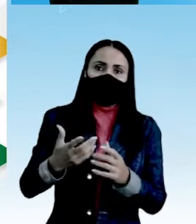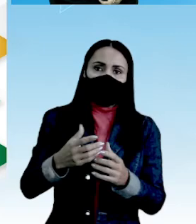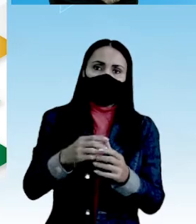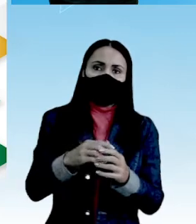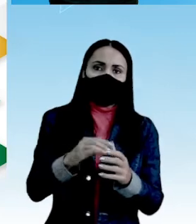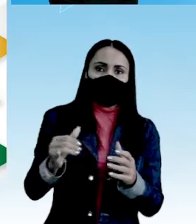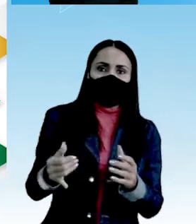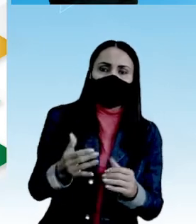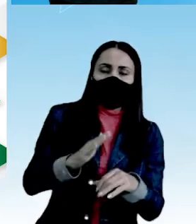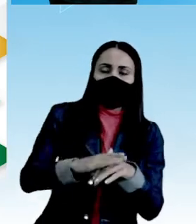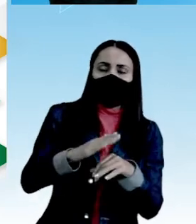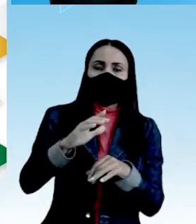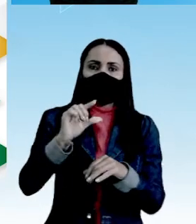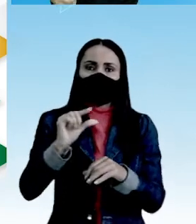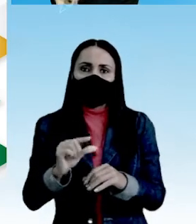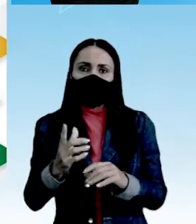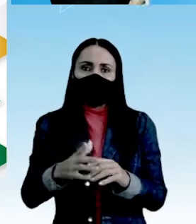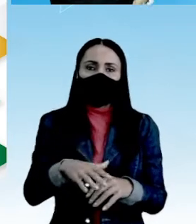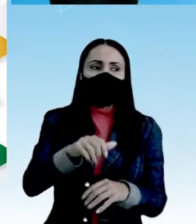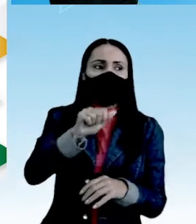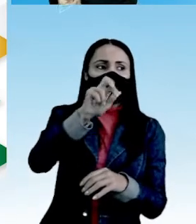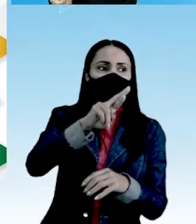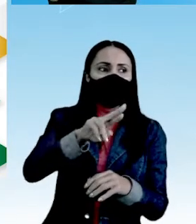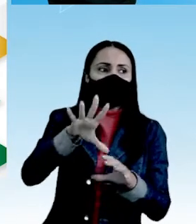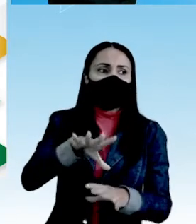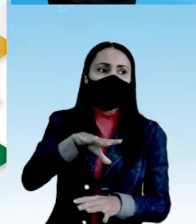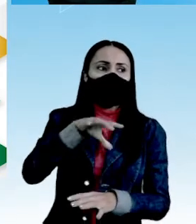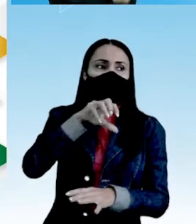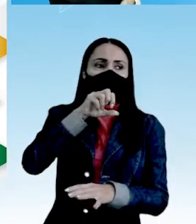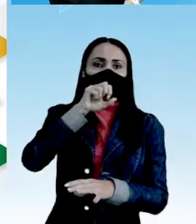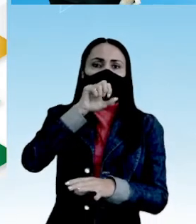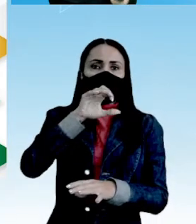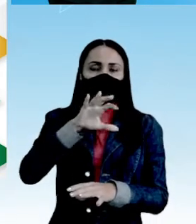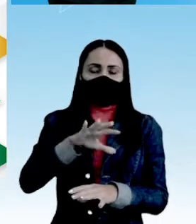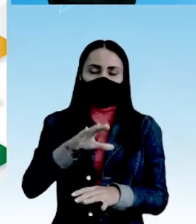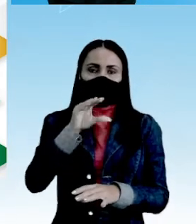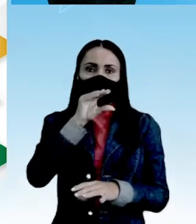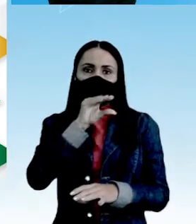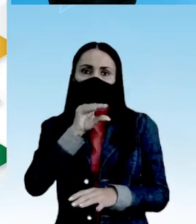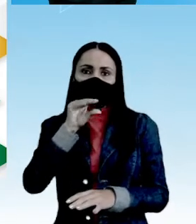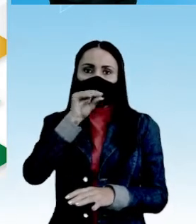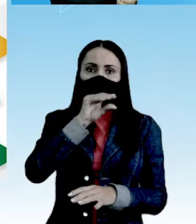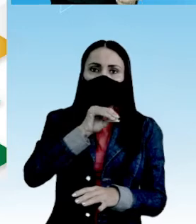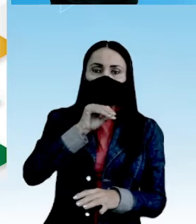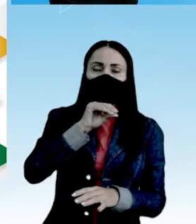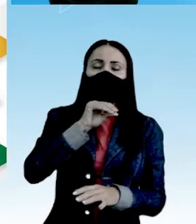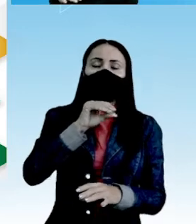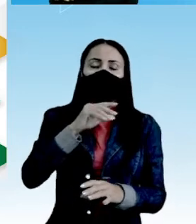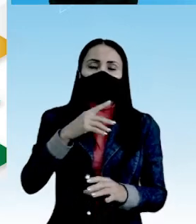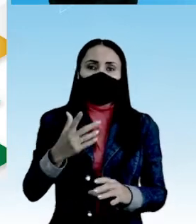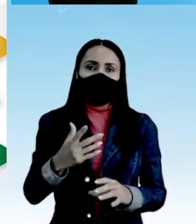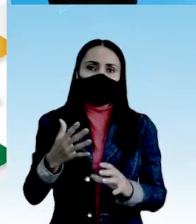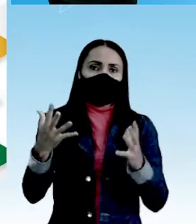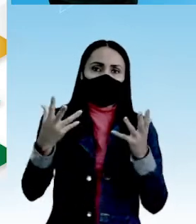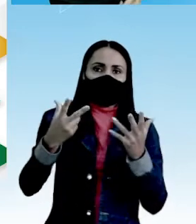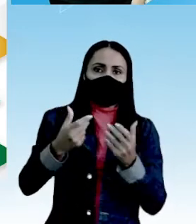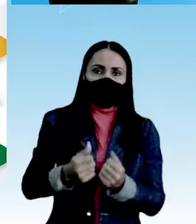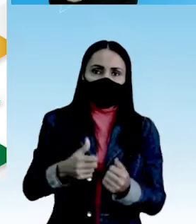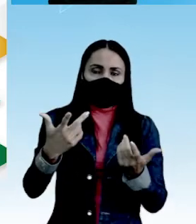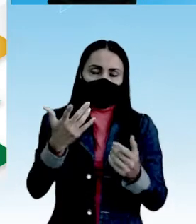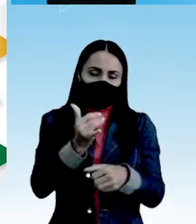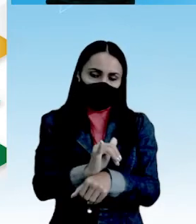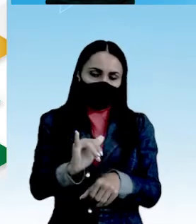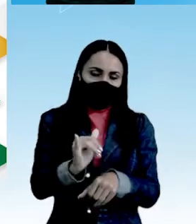um pouquinho o ar, né? Então, da abertura que ele vai fazer na boca para o som sair. Então, né, vai colocar a